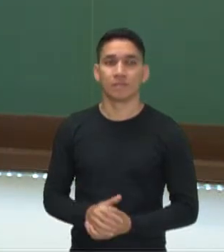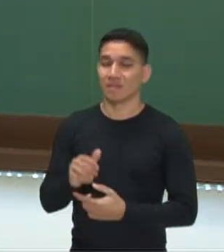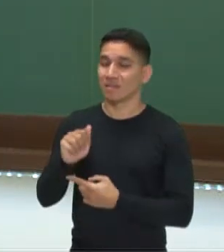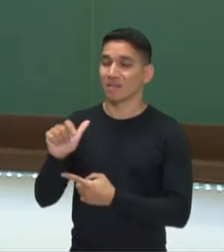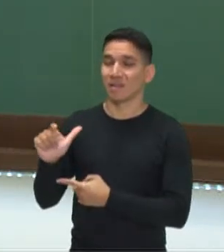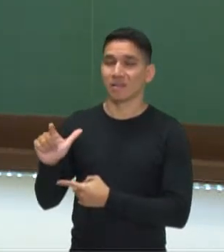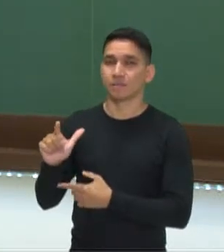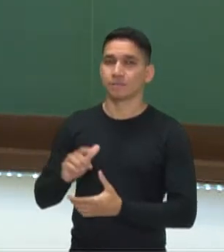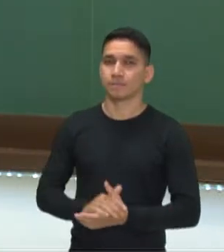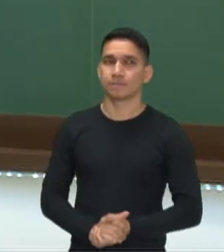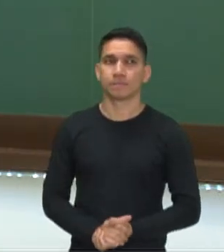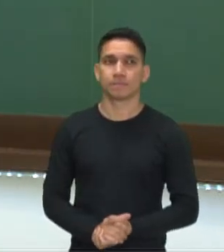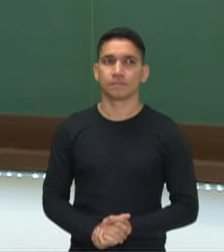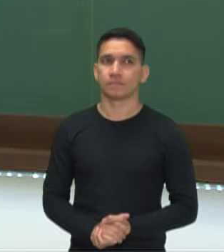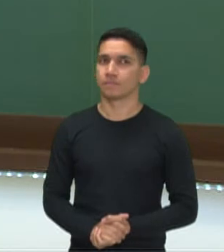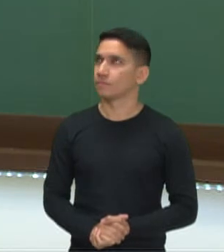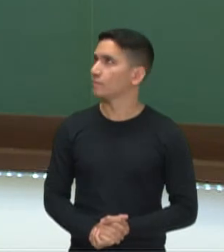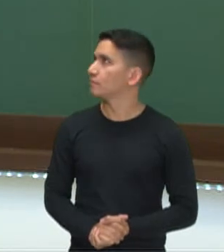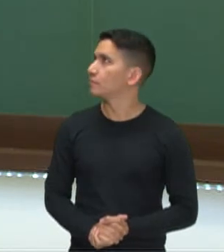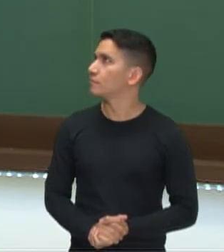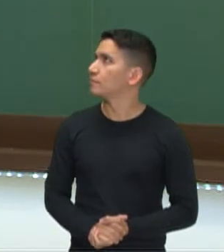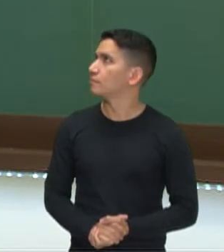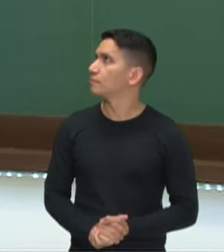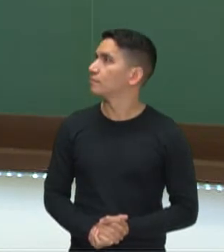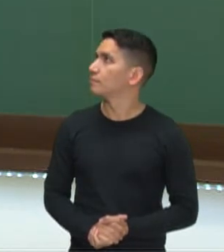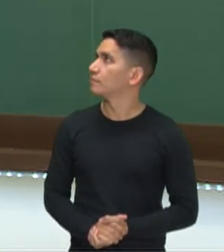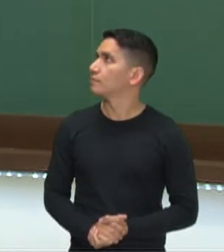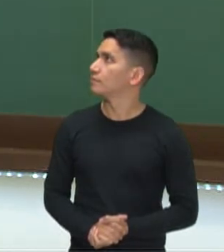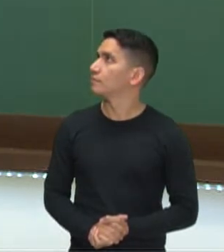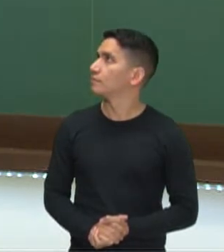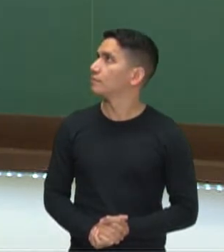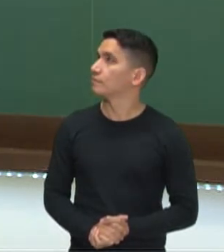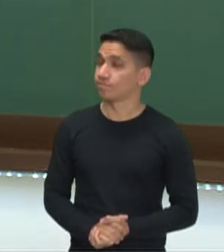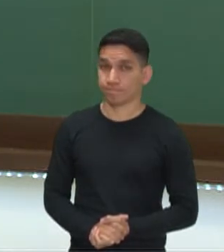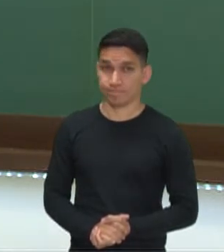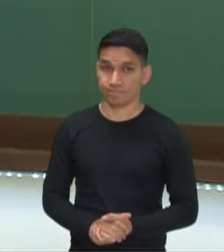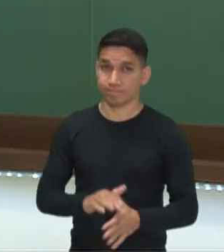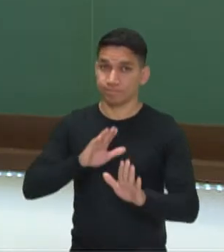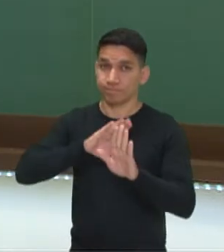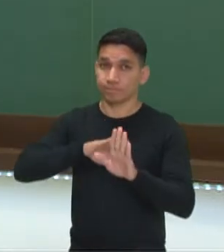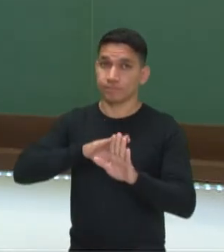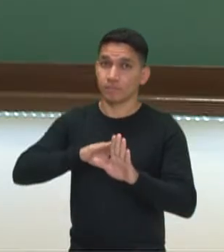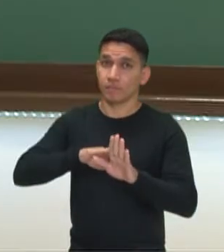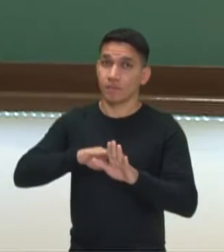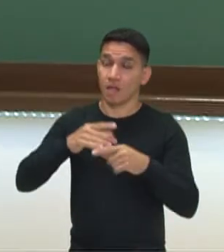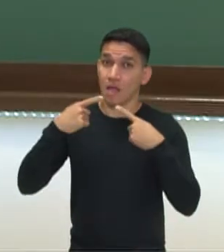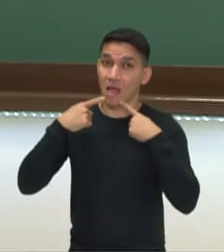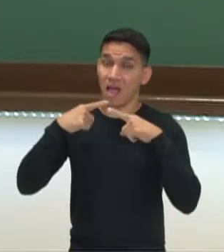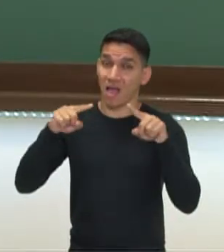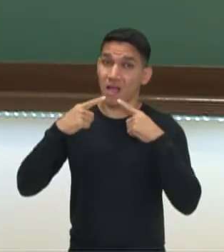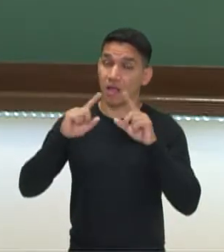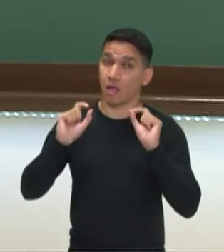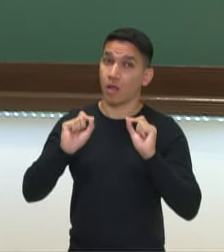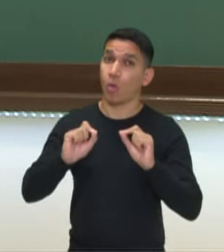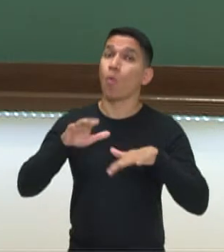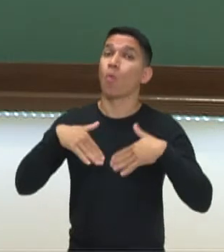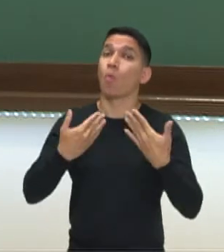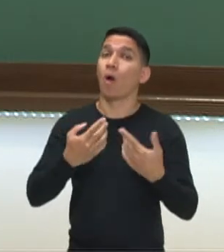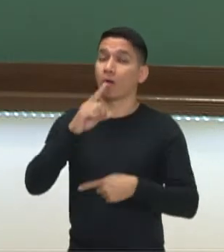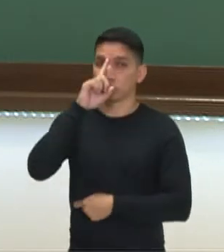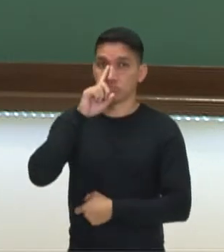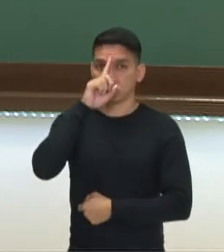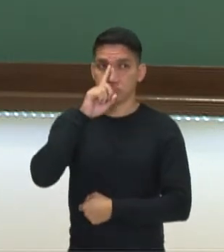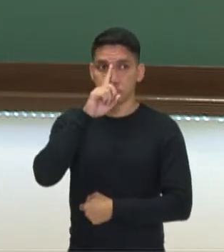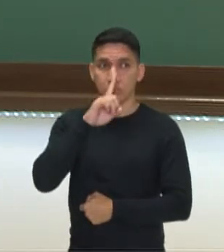aqui, tá? Ou seja, né, uma advertência aqui, né, falando a respeito dos perigos do